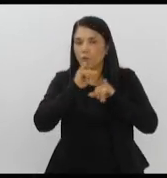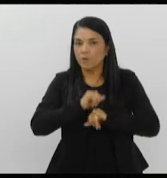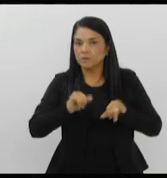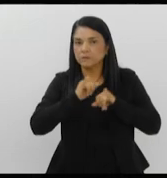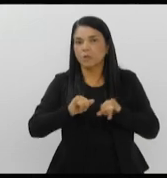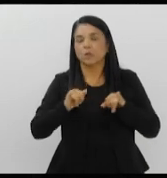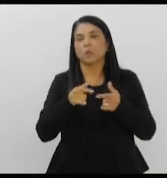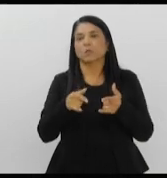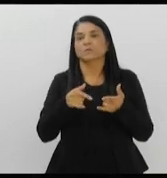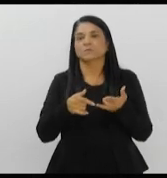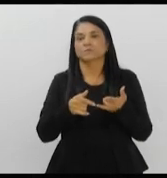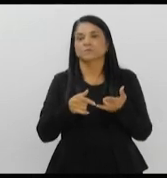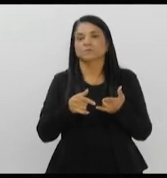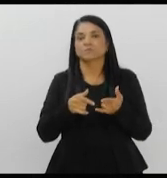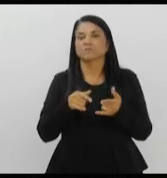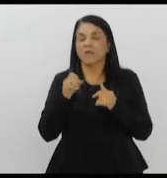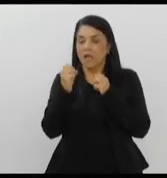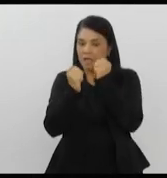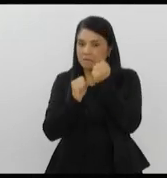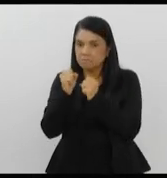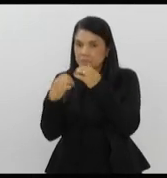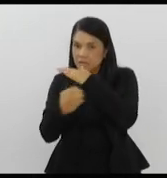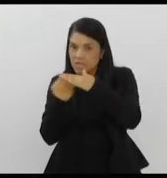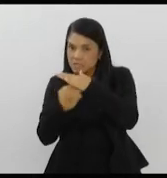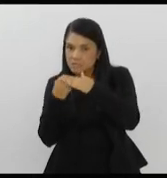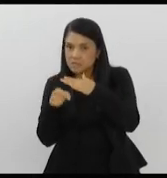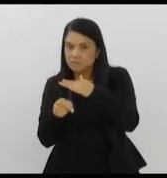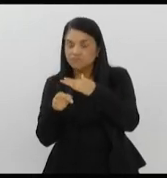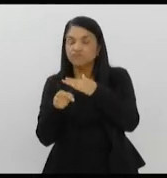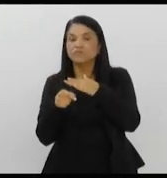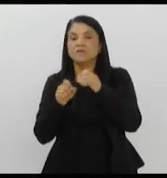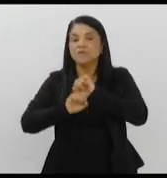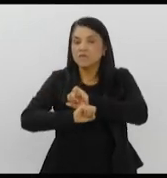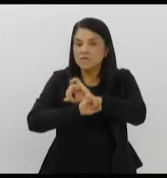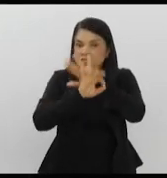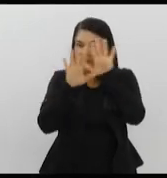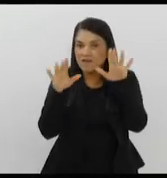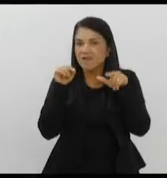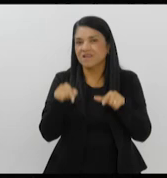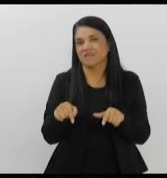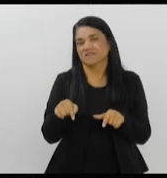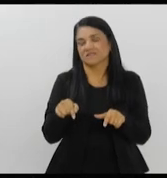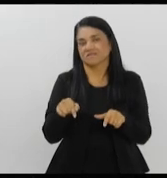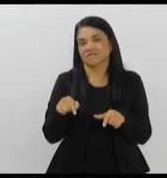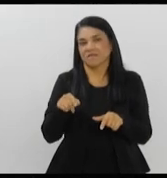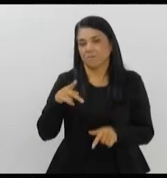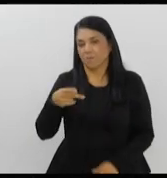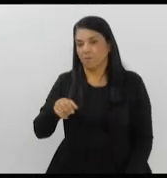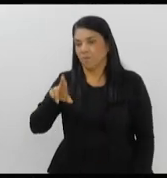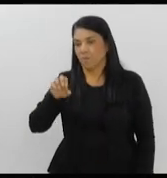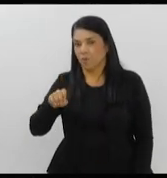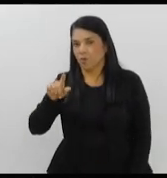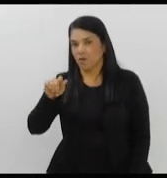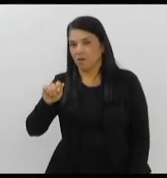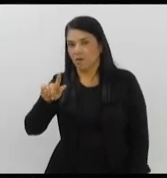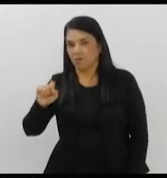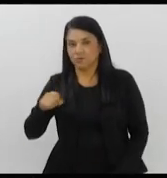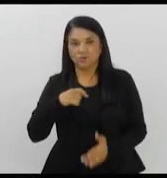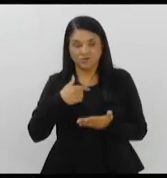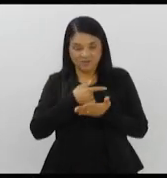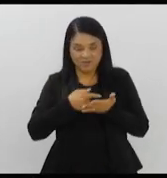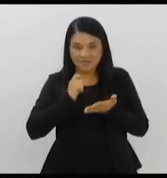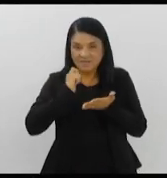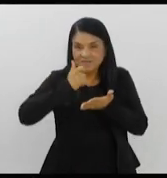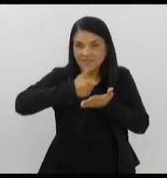à concessionária, oficiando ela para que ela se justifique e se esclareça, porque a taxa interna de retorno de qualquer contrato